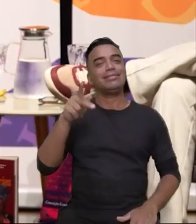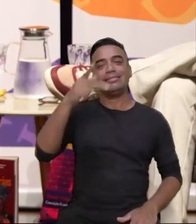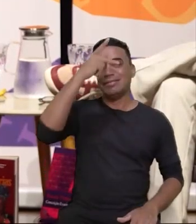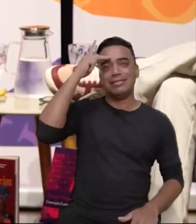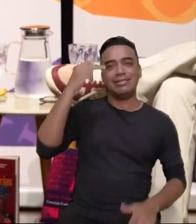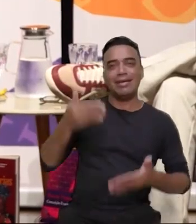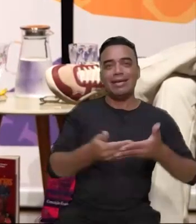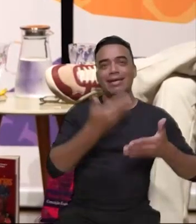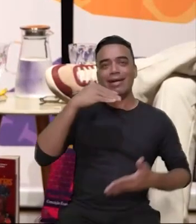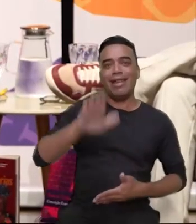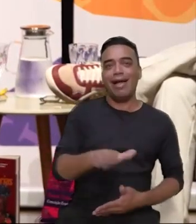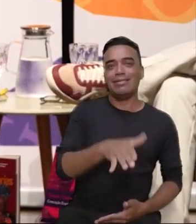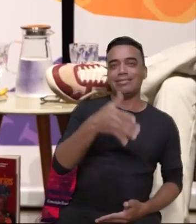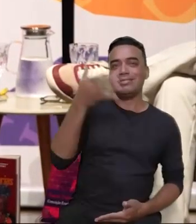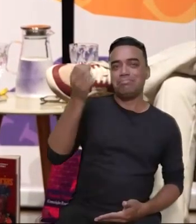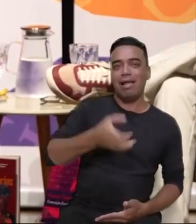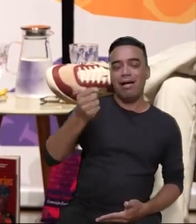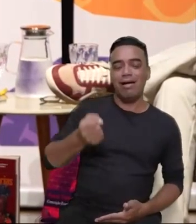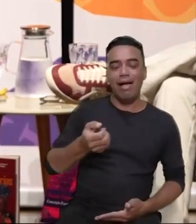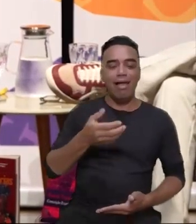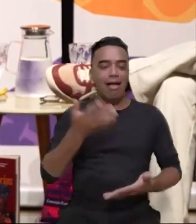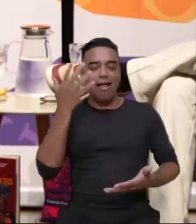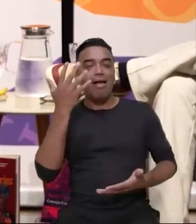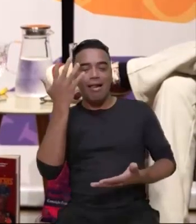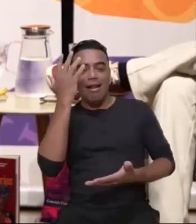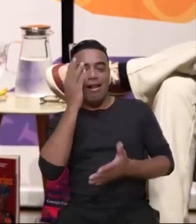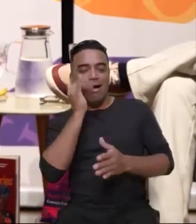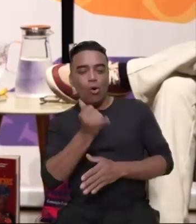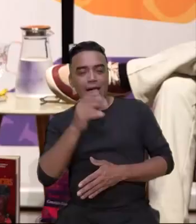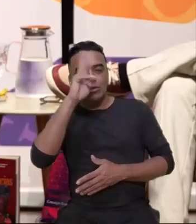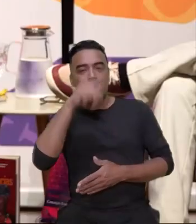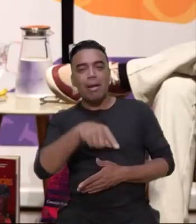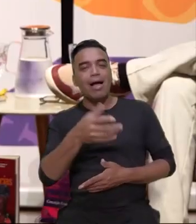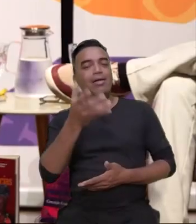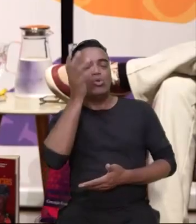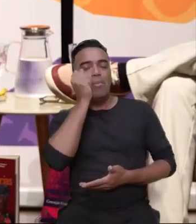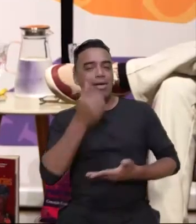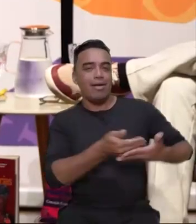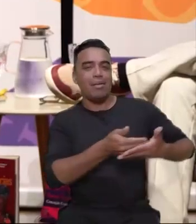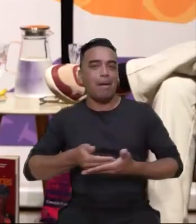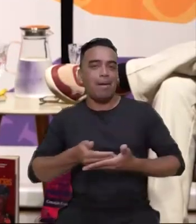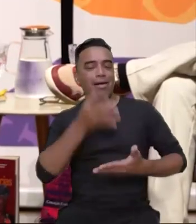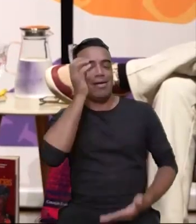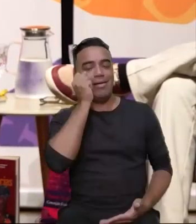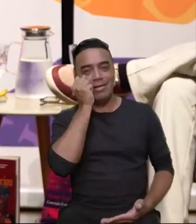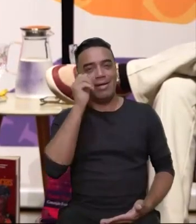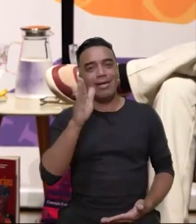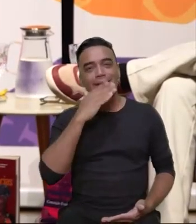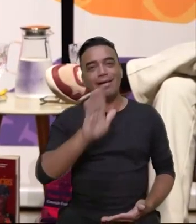essas crianças e adormecer essas crianças. A escrevivência